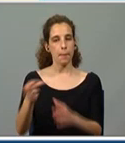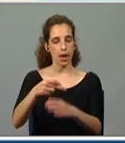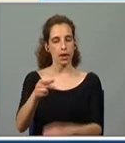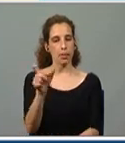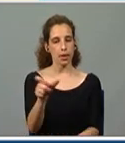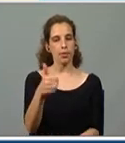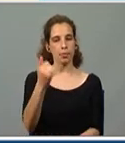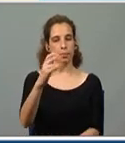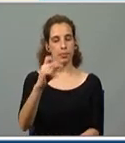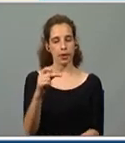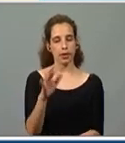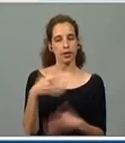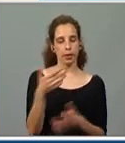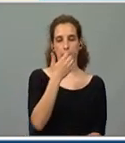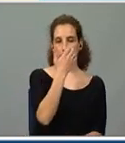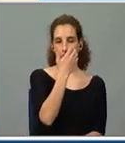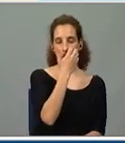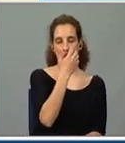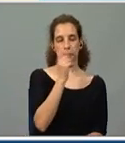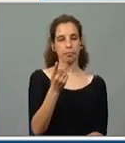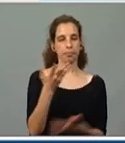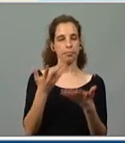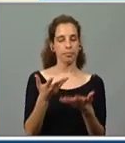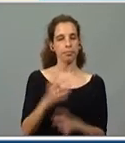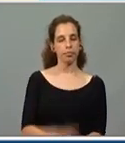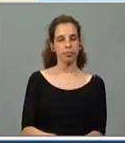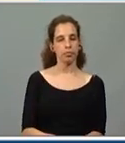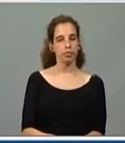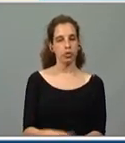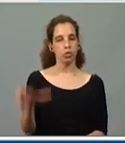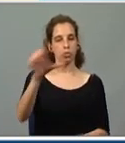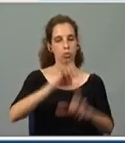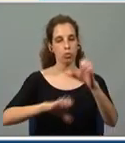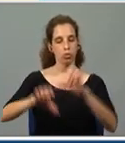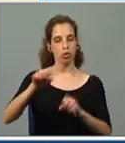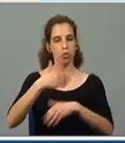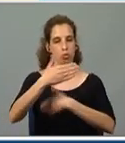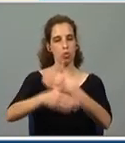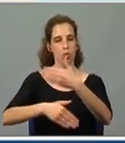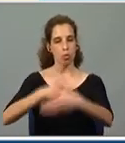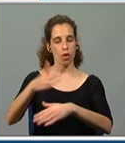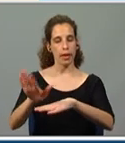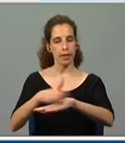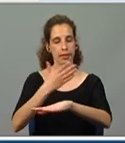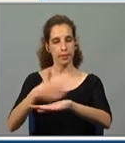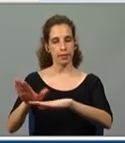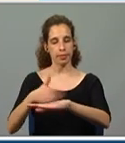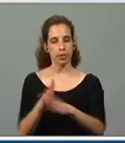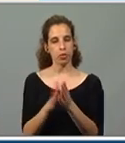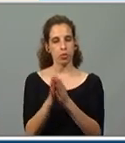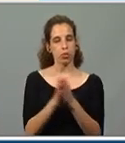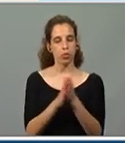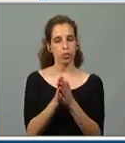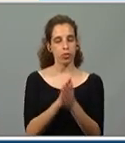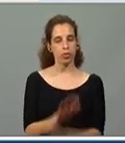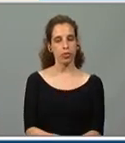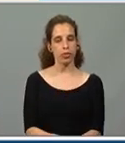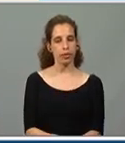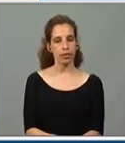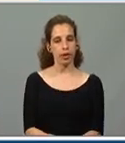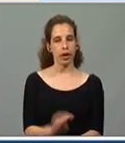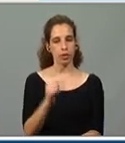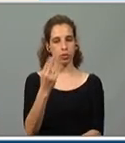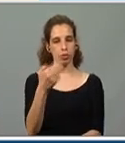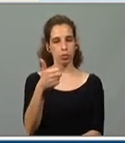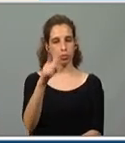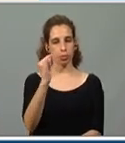bica. Ora bem, então vamos ver agora aqui no nosso laboratório um processo de separação utilizando a